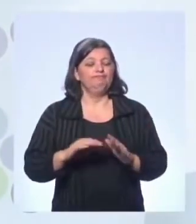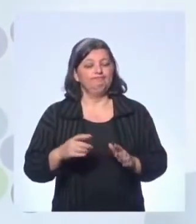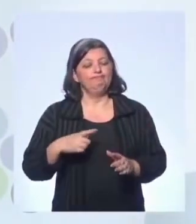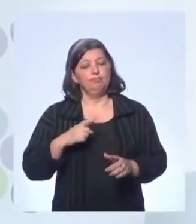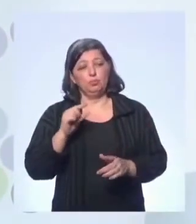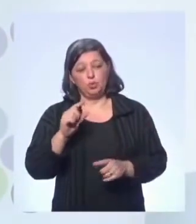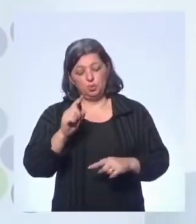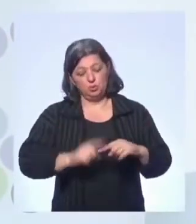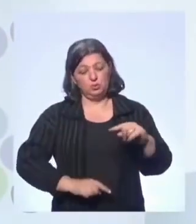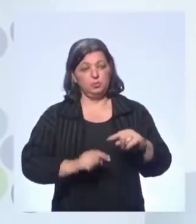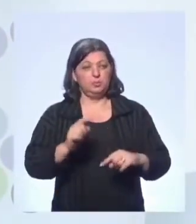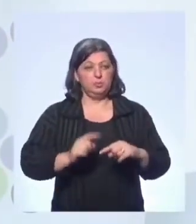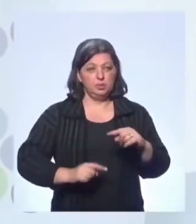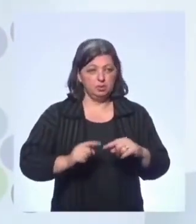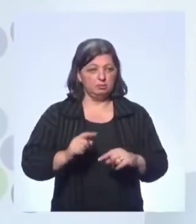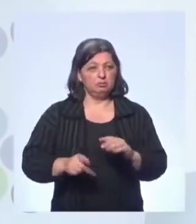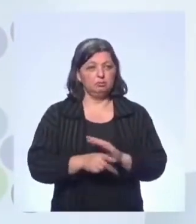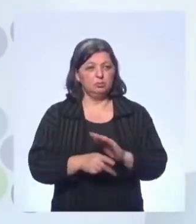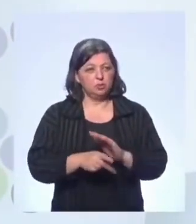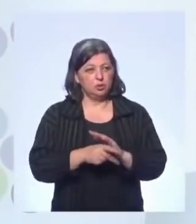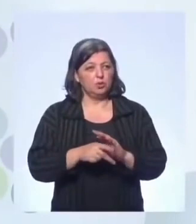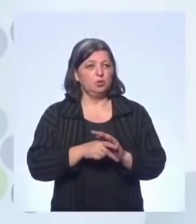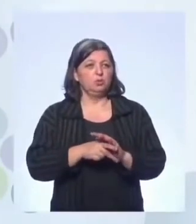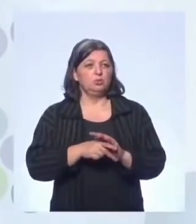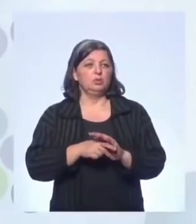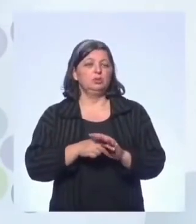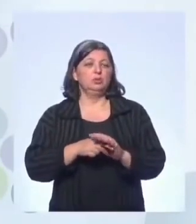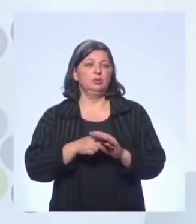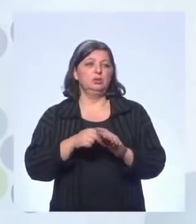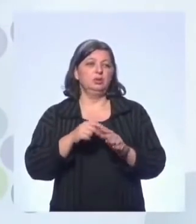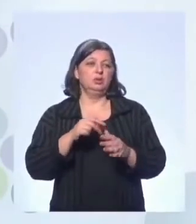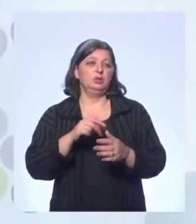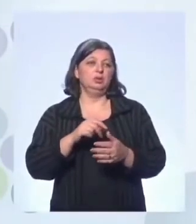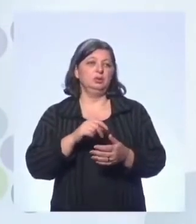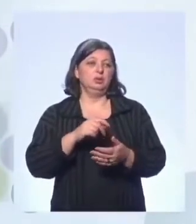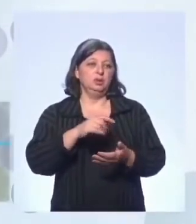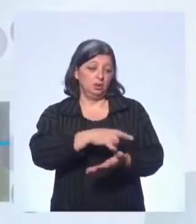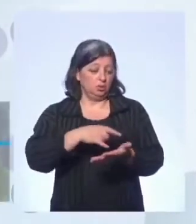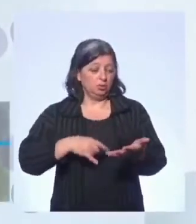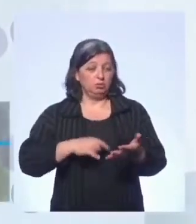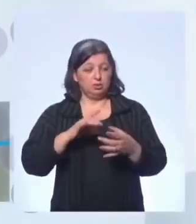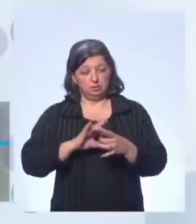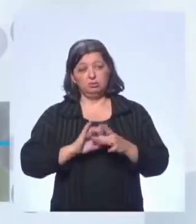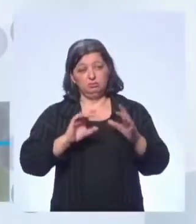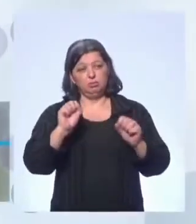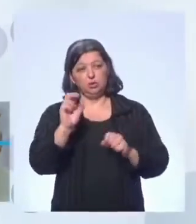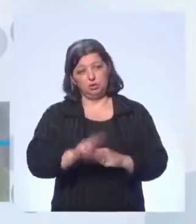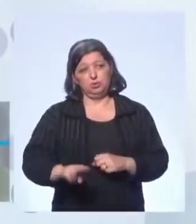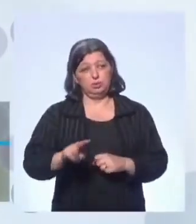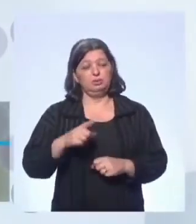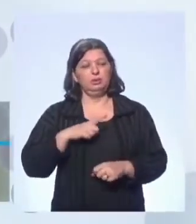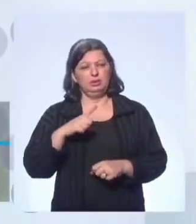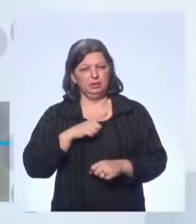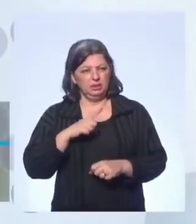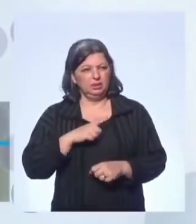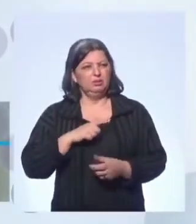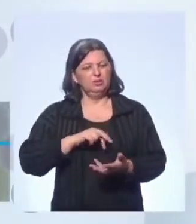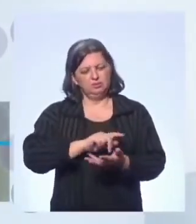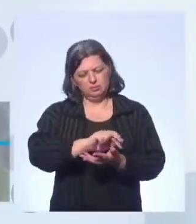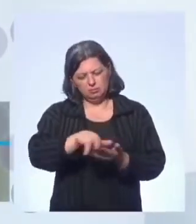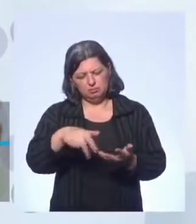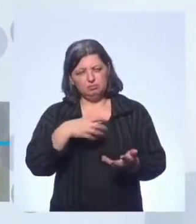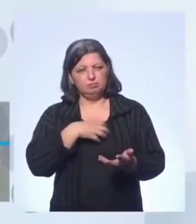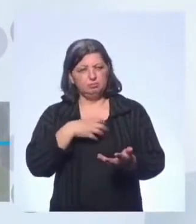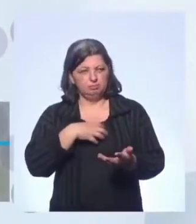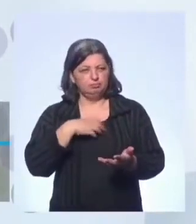material com direitos autorais abertos que nós possamos utilizar mas existiram diversas